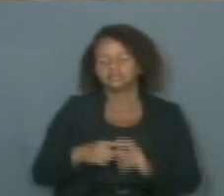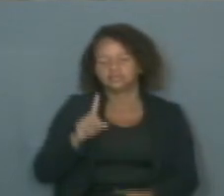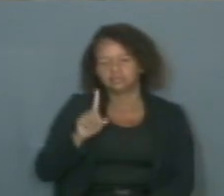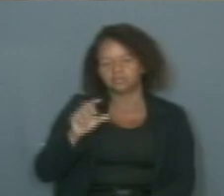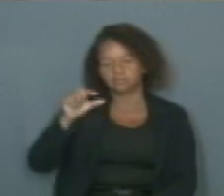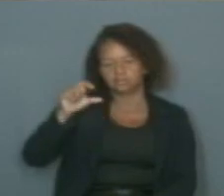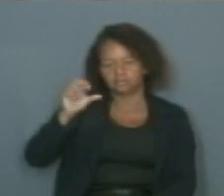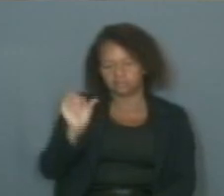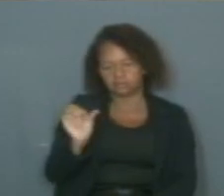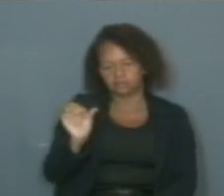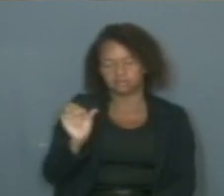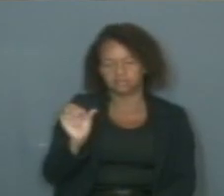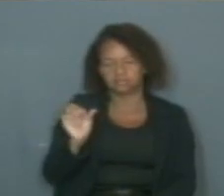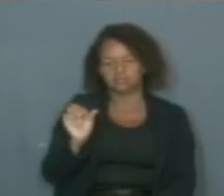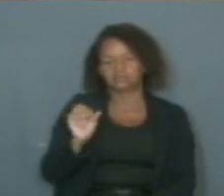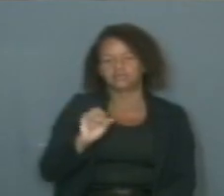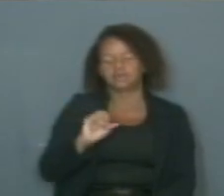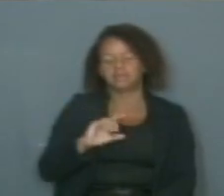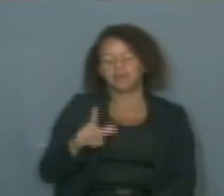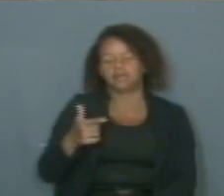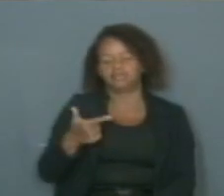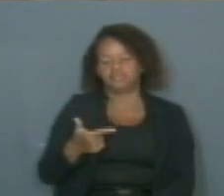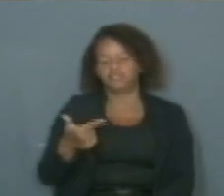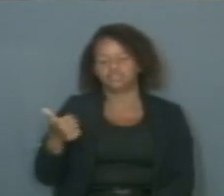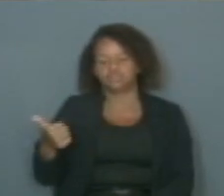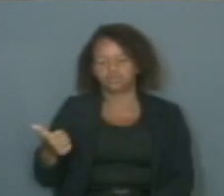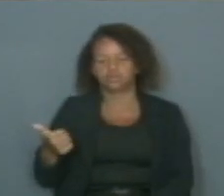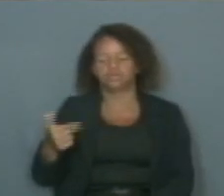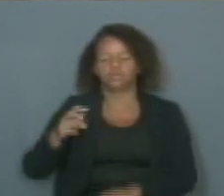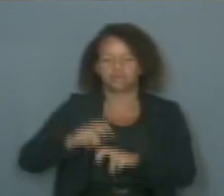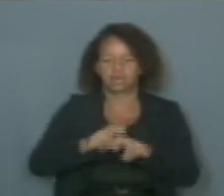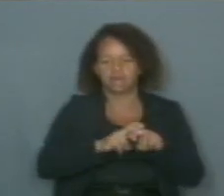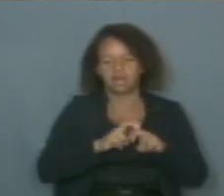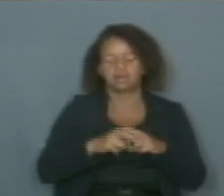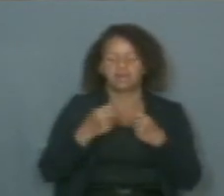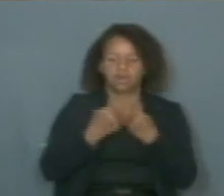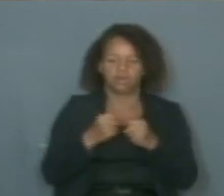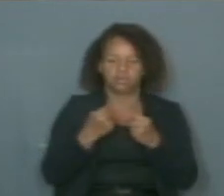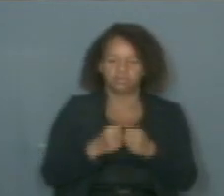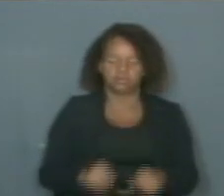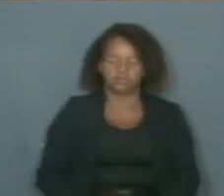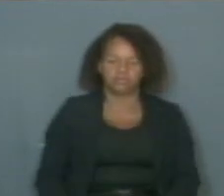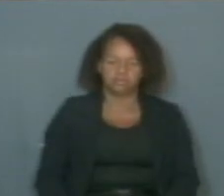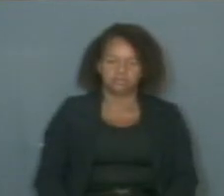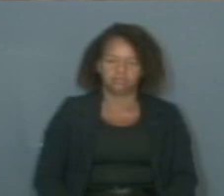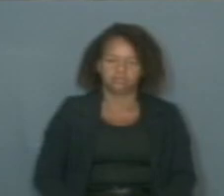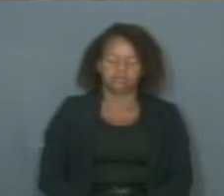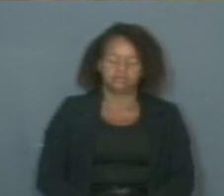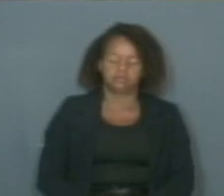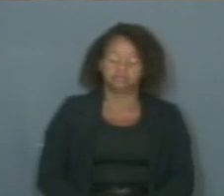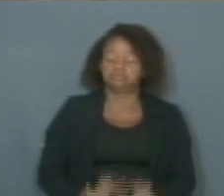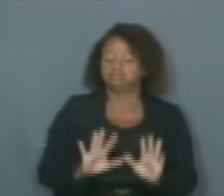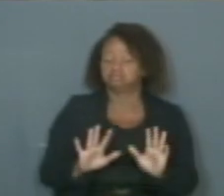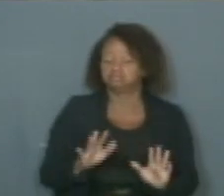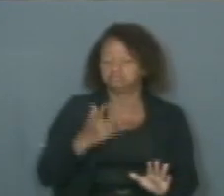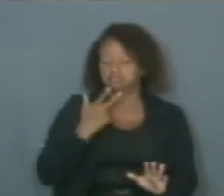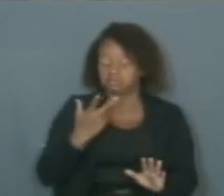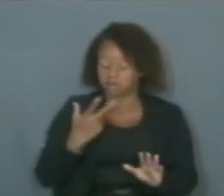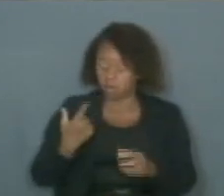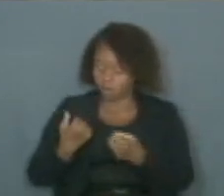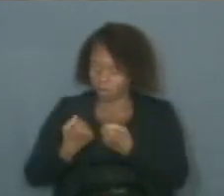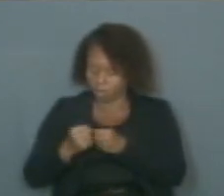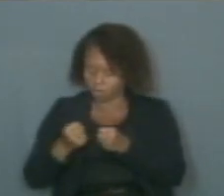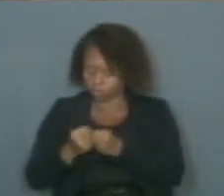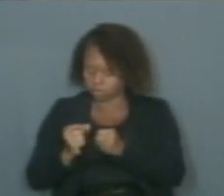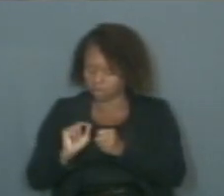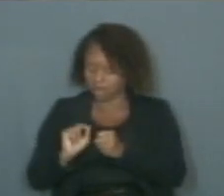16 lugares para 21 lugares, passando a ser ônibus. E a moral da história, quando ele passa a ser ônibus,